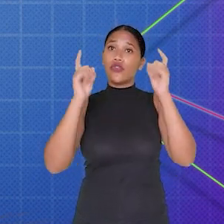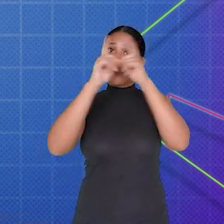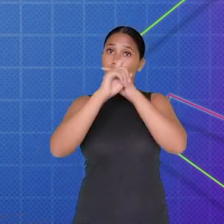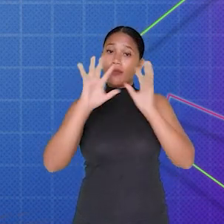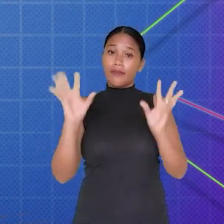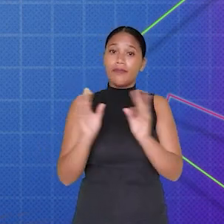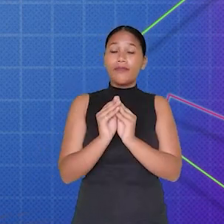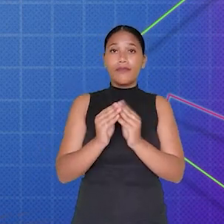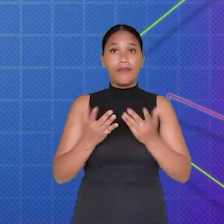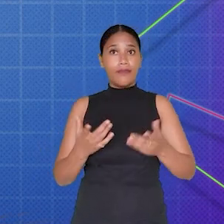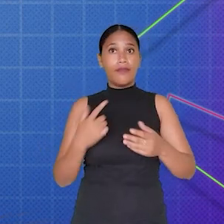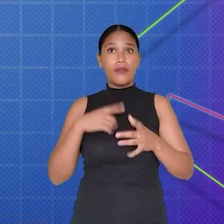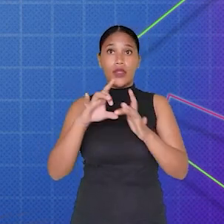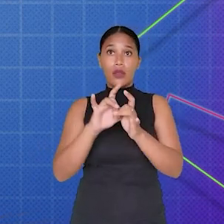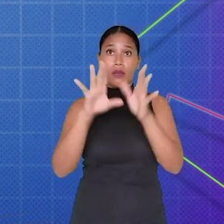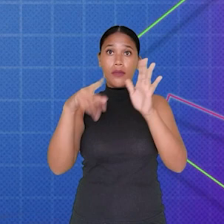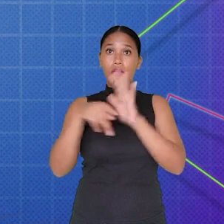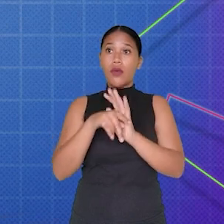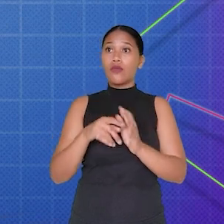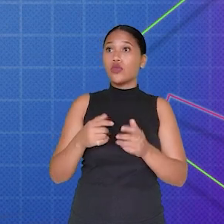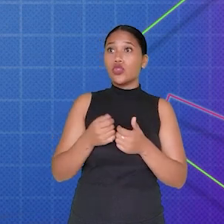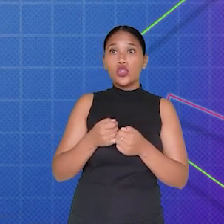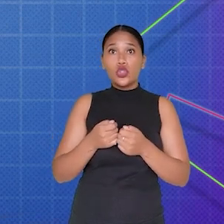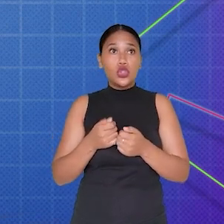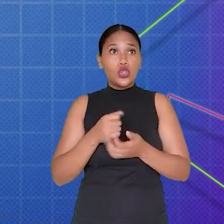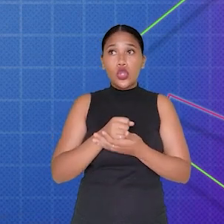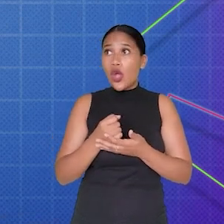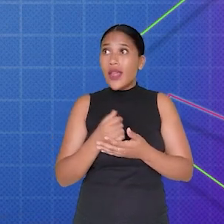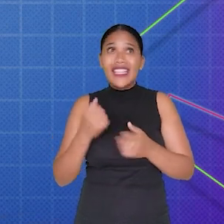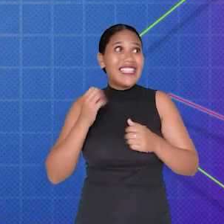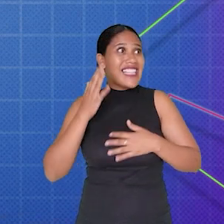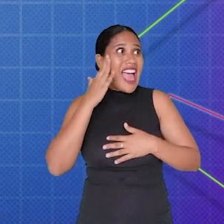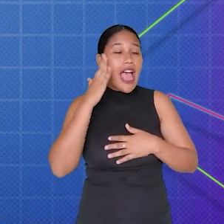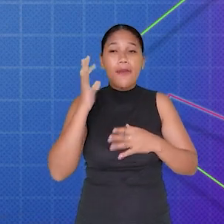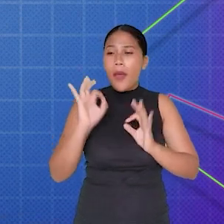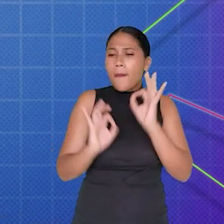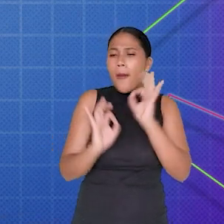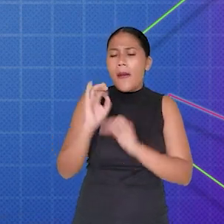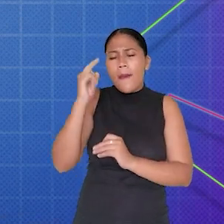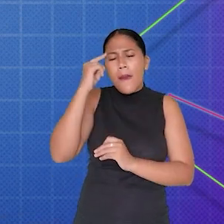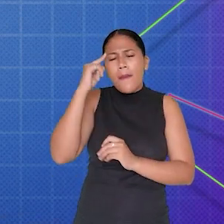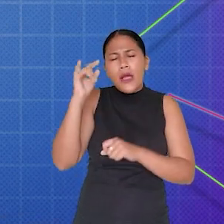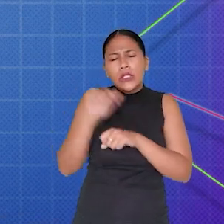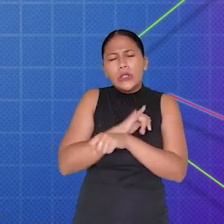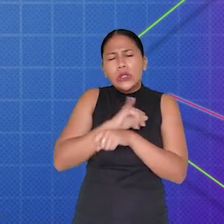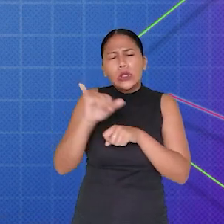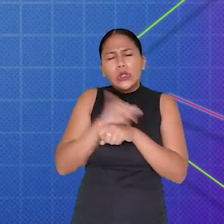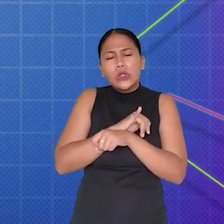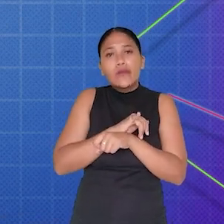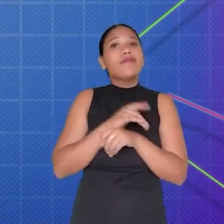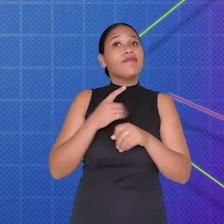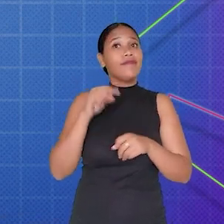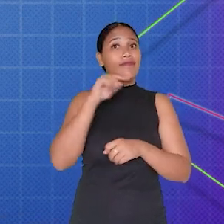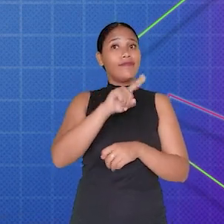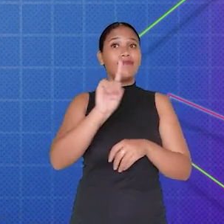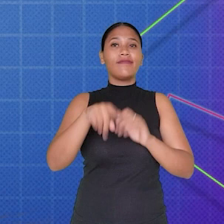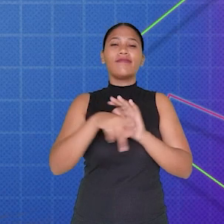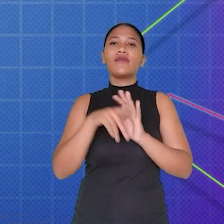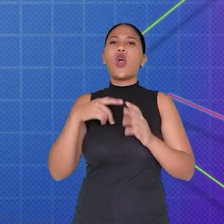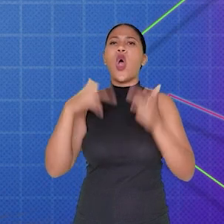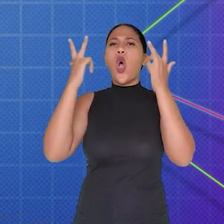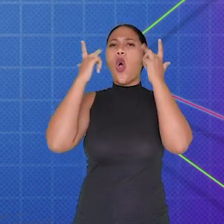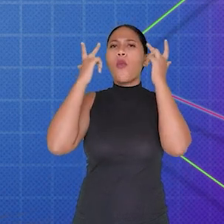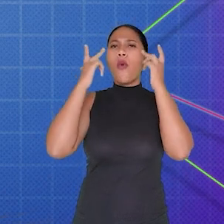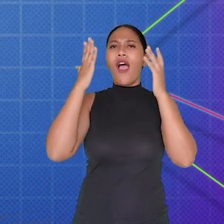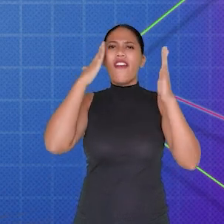apresenta uma dificuldade definida e previsível, permitindo que o jogador saiba o que esperar e planeje as suas estratégias em conformidade.